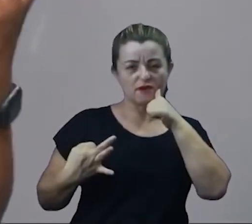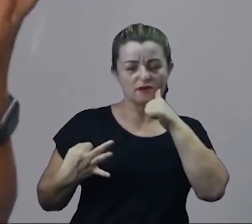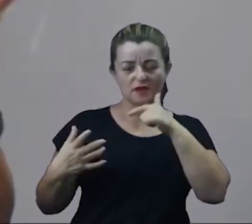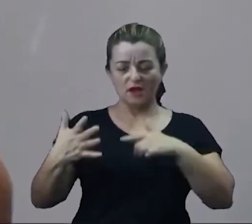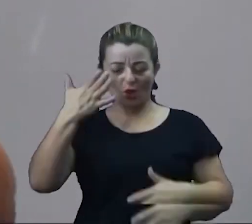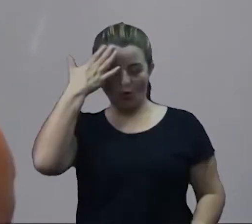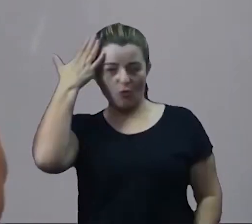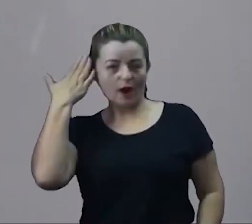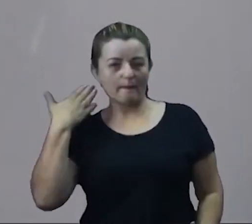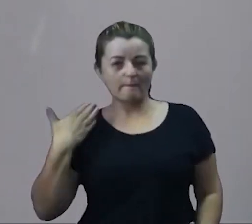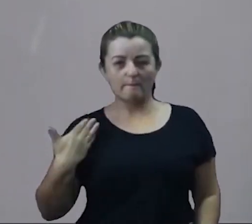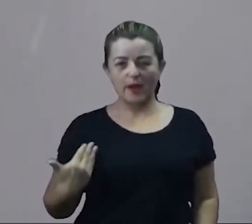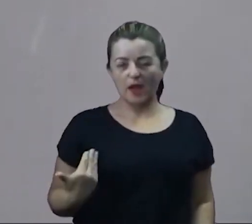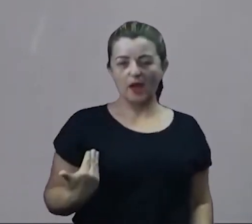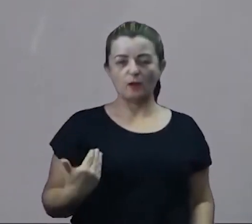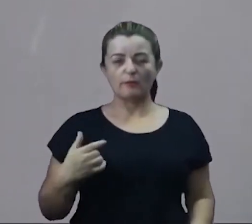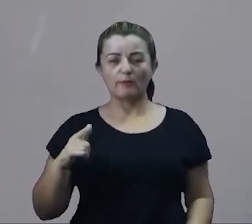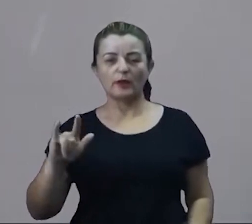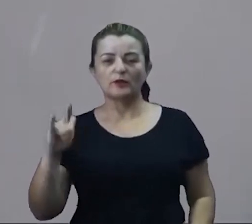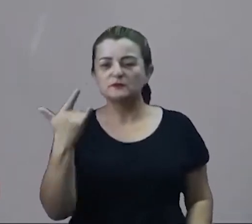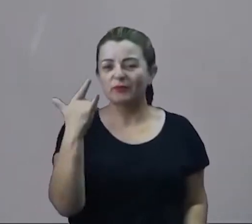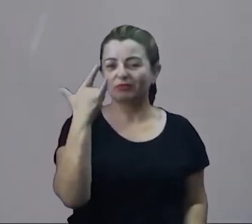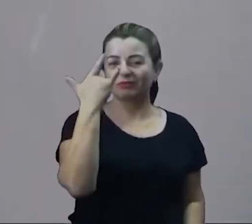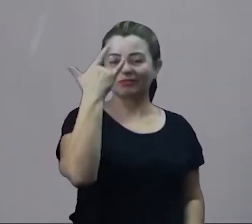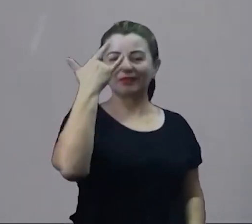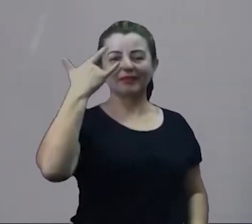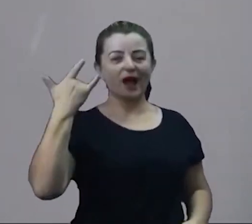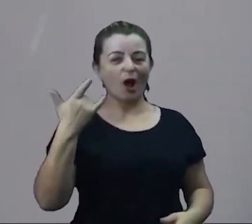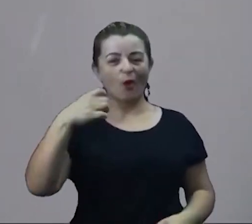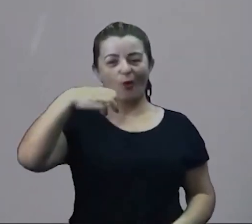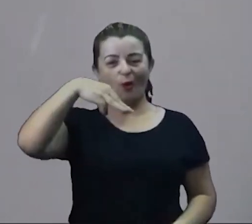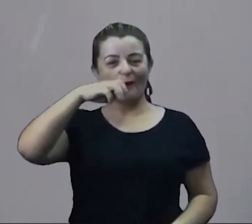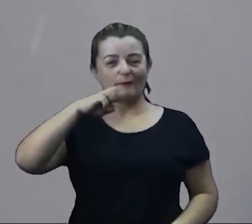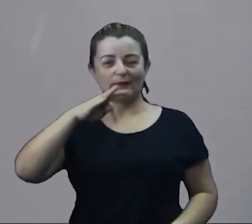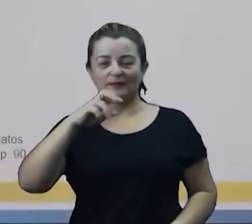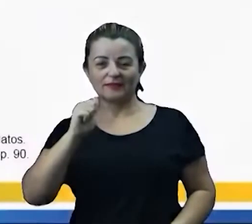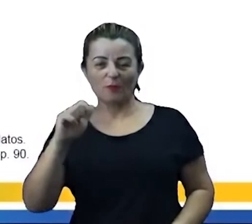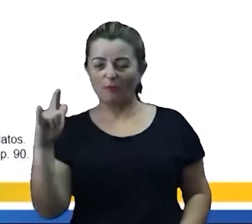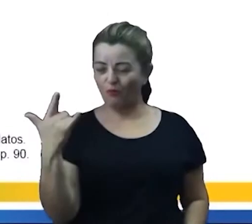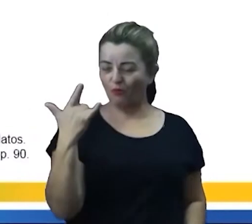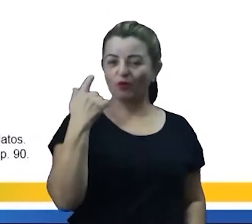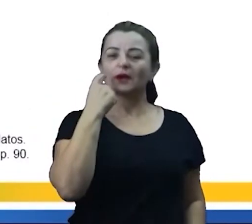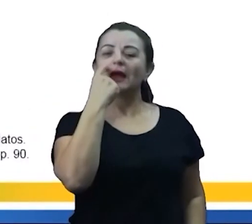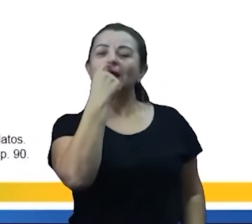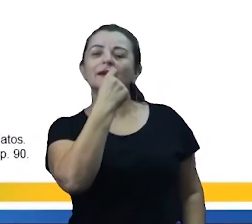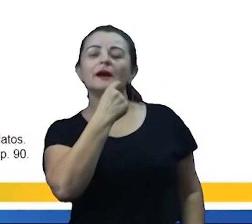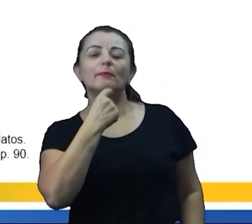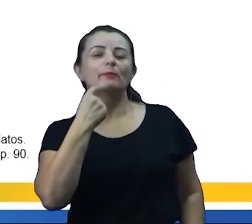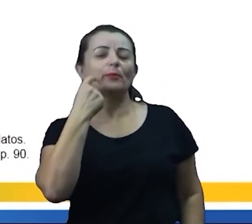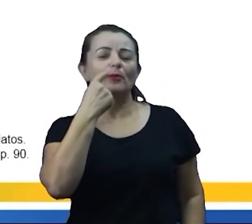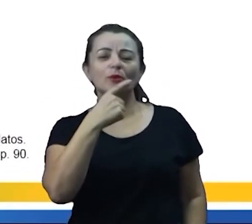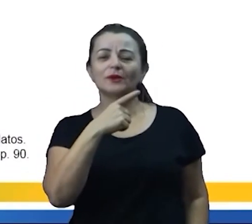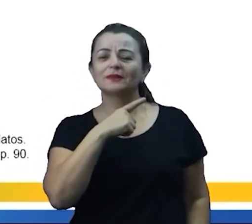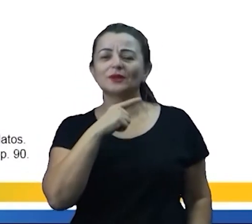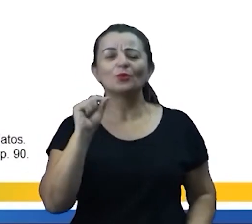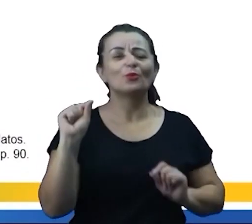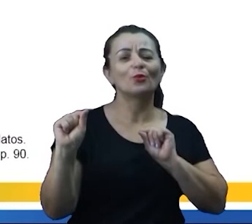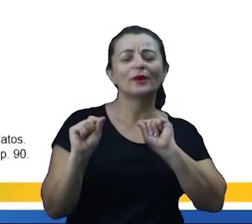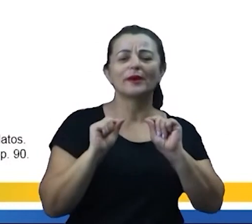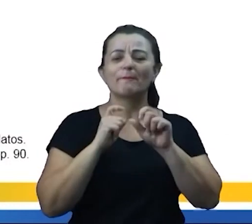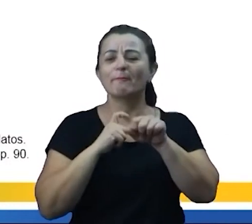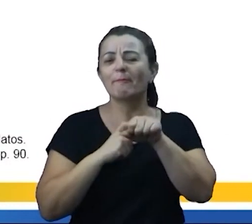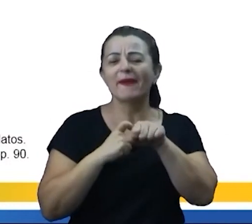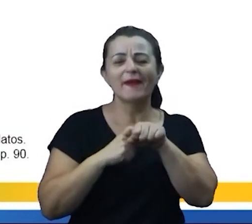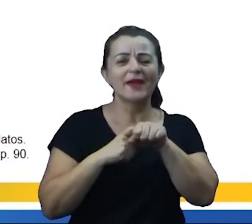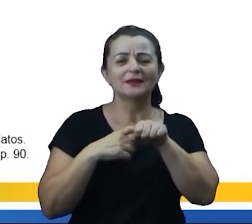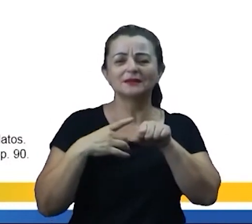do cabelo dela, que é de metal reluzente. Olha como ele a elogia. E na boca ele diz que tem a mais fina pedraria,